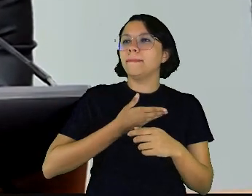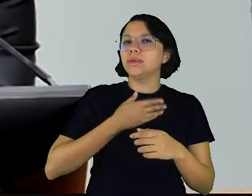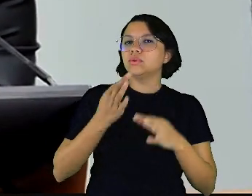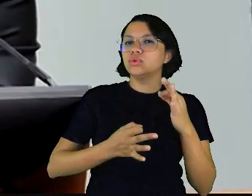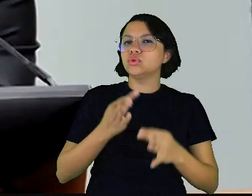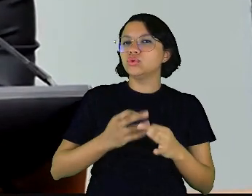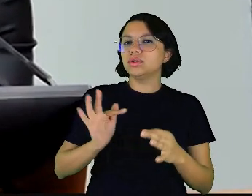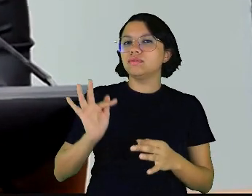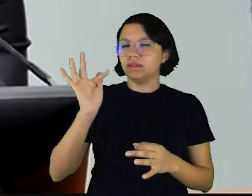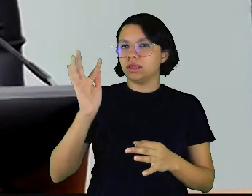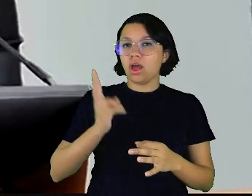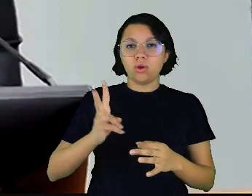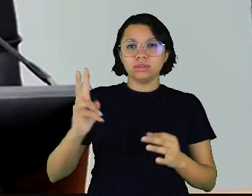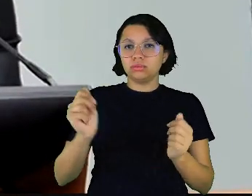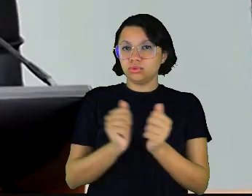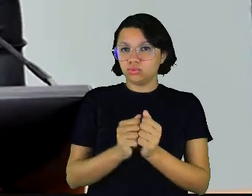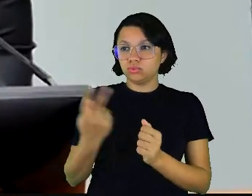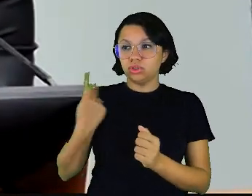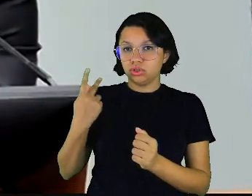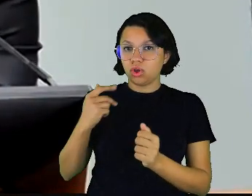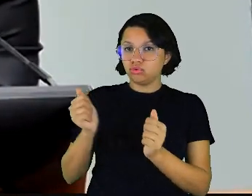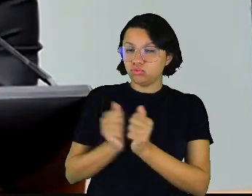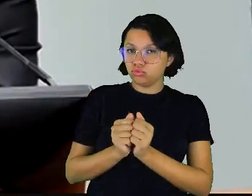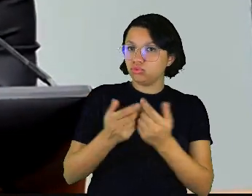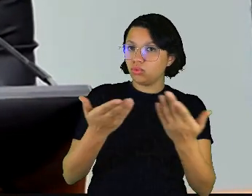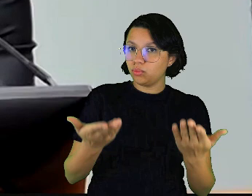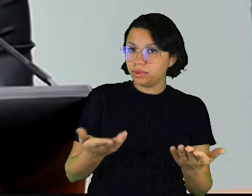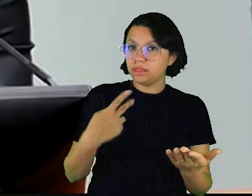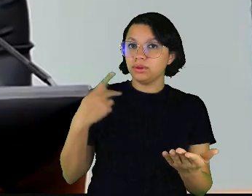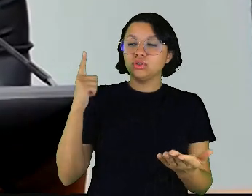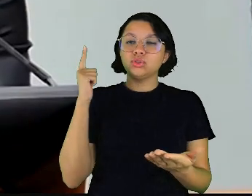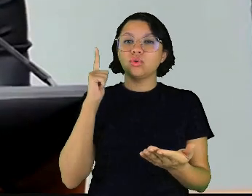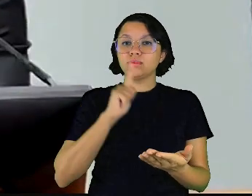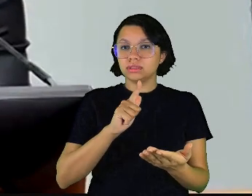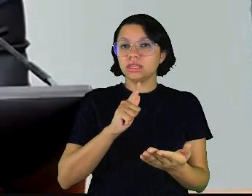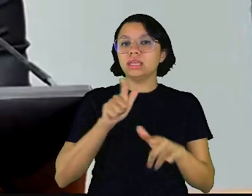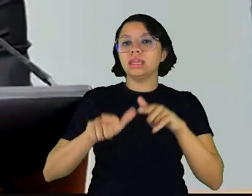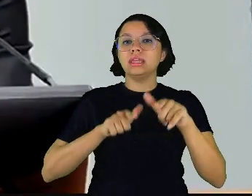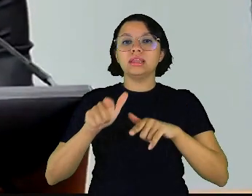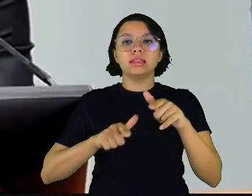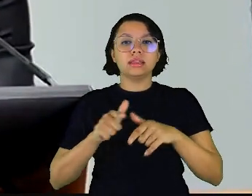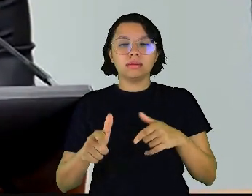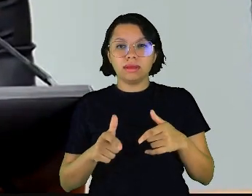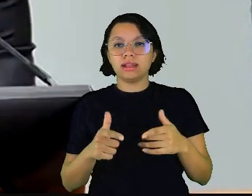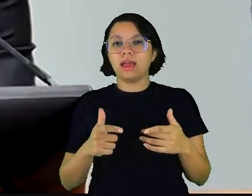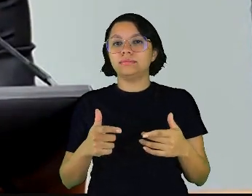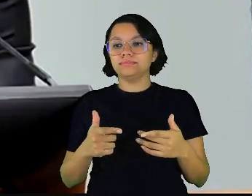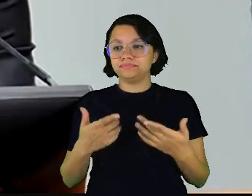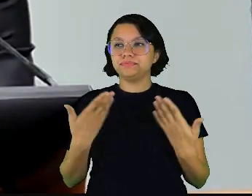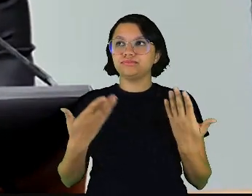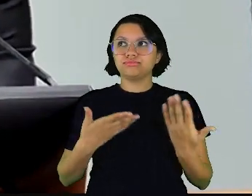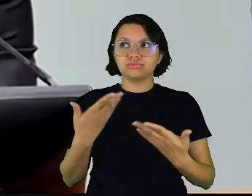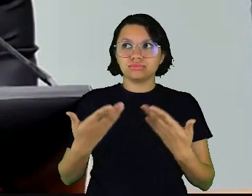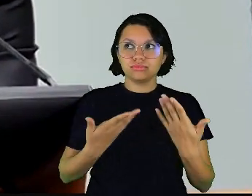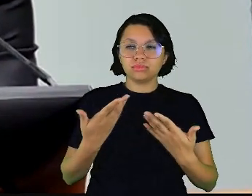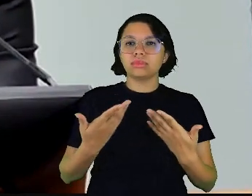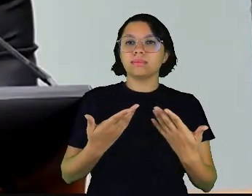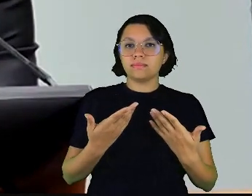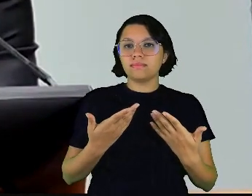sempre conosco e nós com eles, para que a gente possa principalmente trabalhar pela, vamos dizer